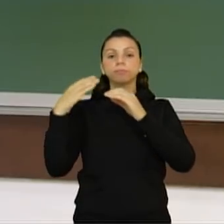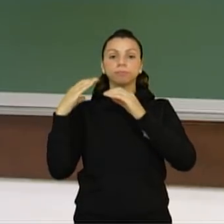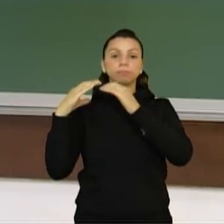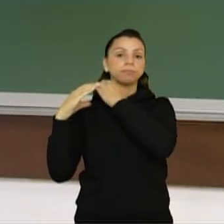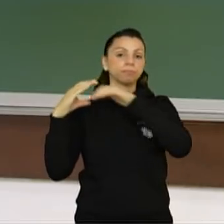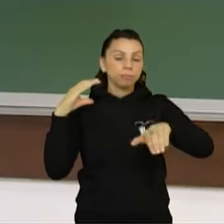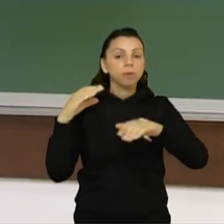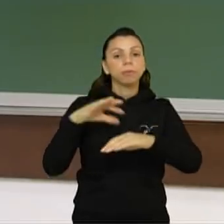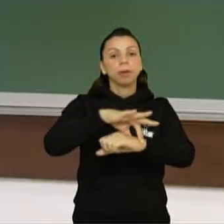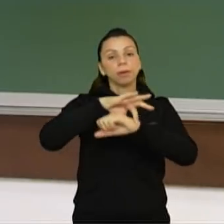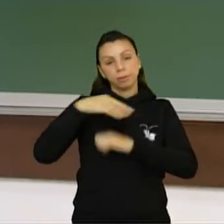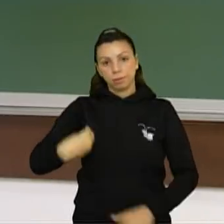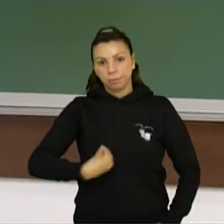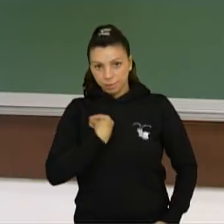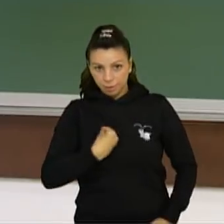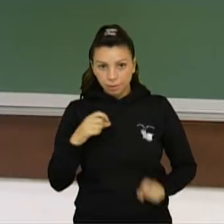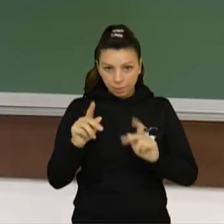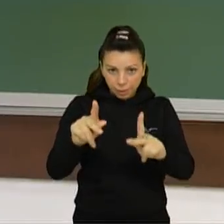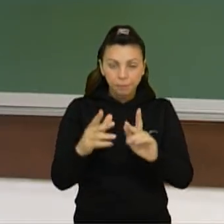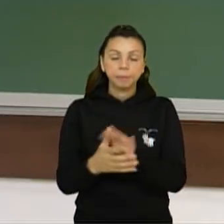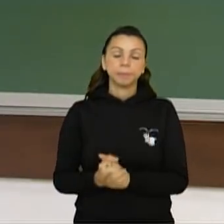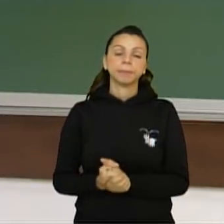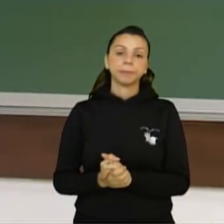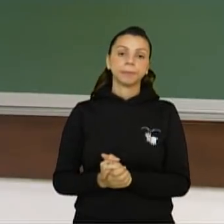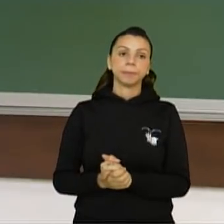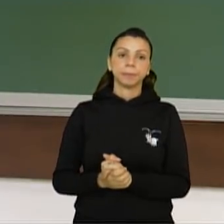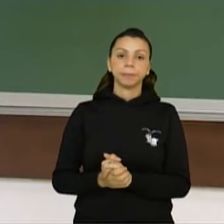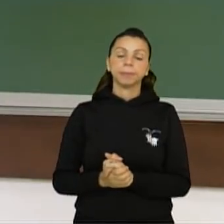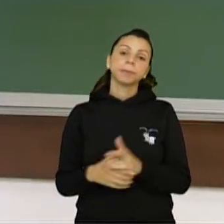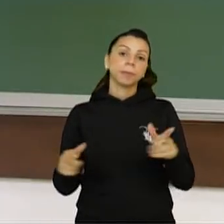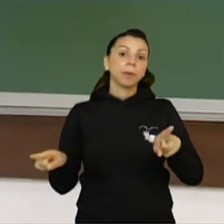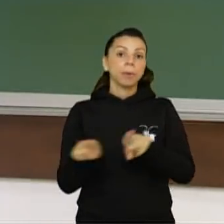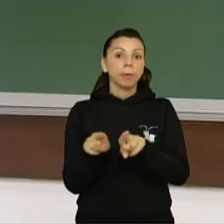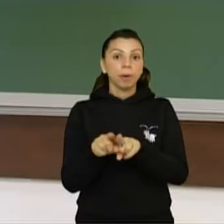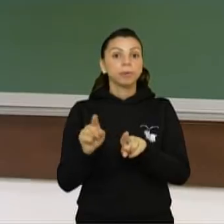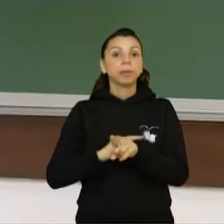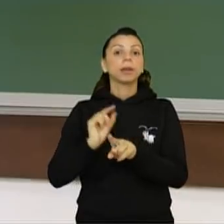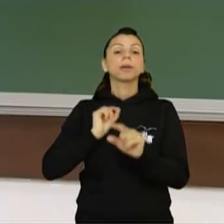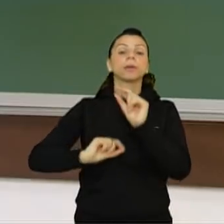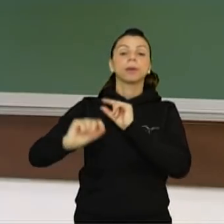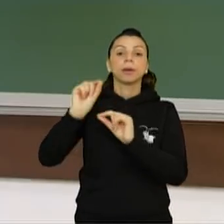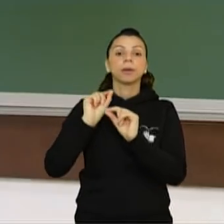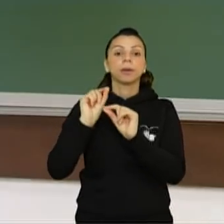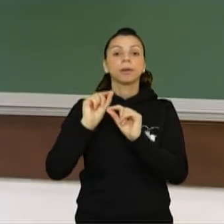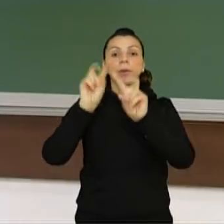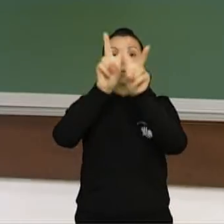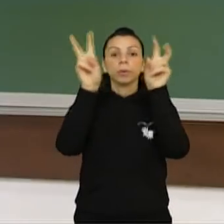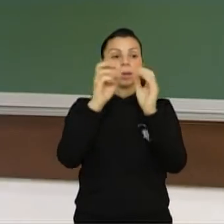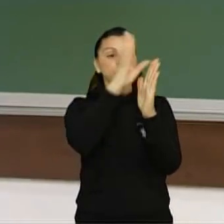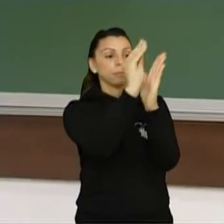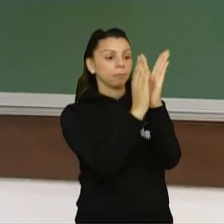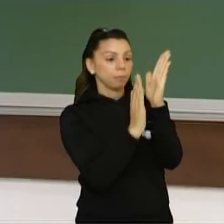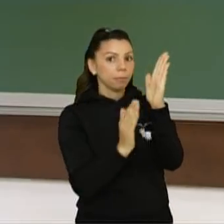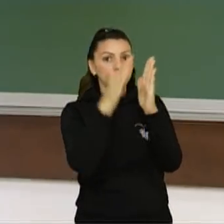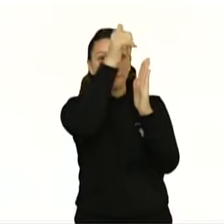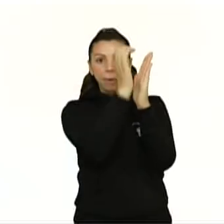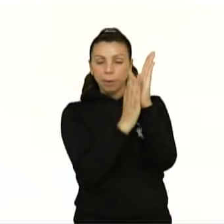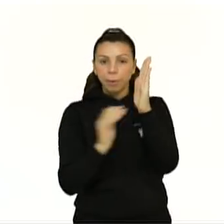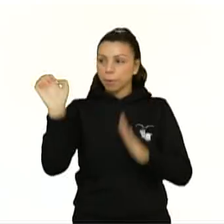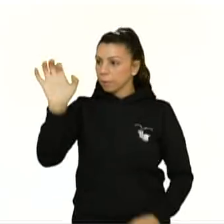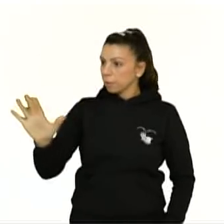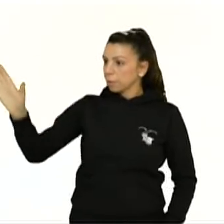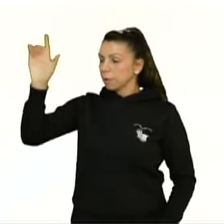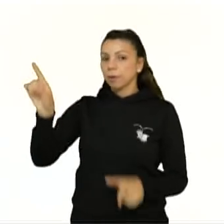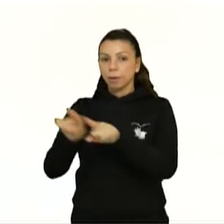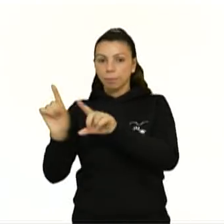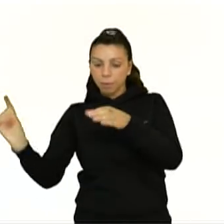professor para que a sua presença possa ser validada, tá? Bem, nós vimos aqui o barroco europeu, nós vimos então a questão até da luz e sombra que nós vimos no Renascimento,